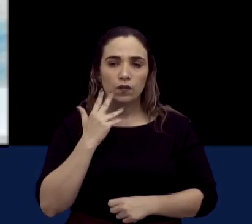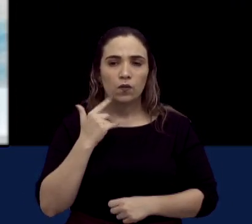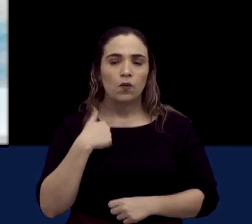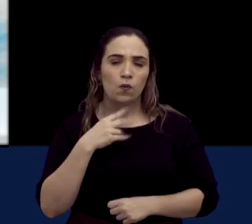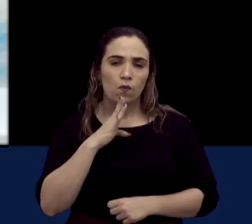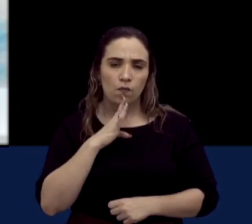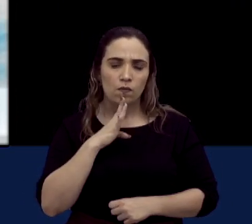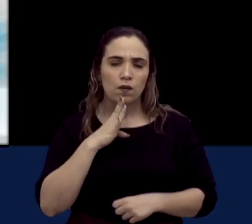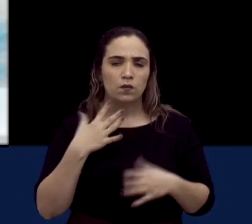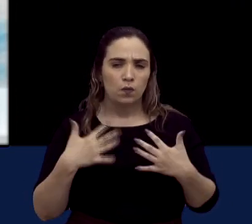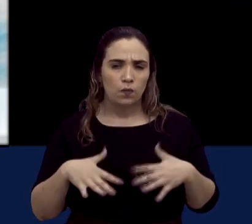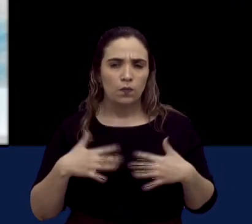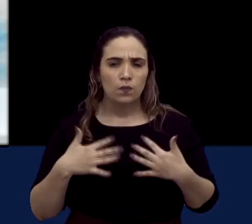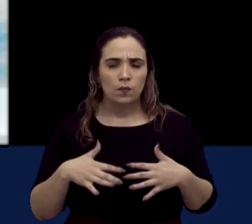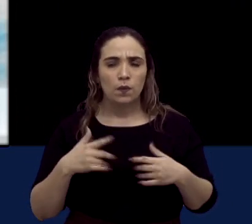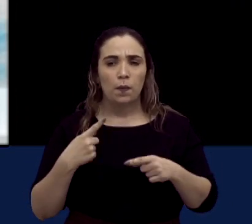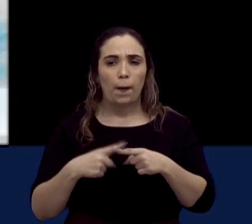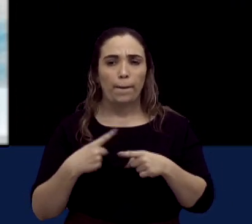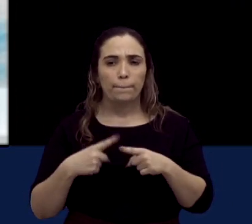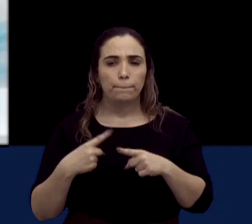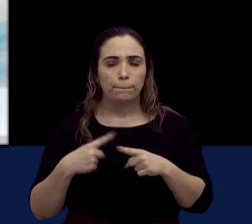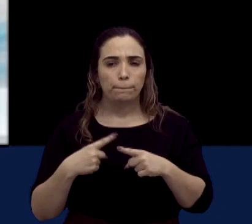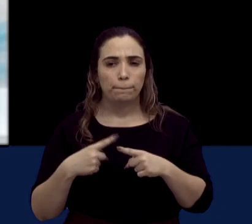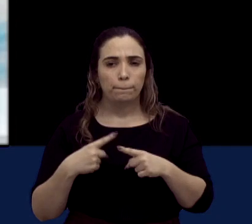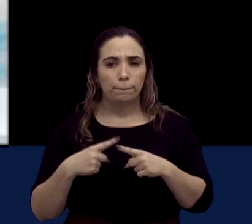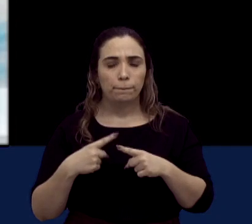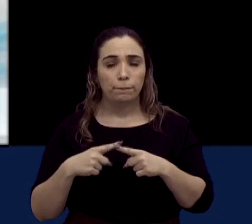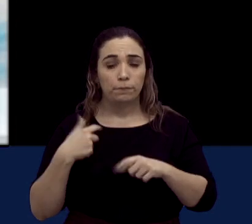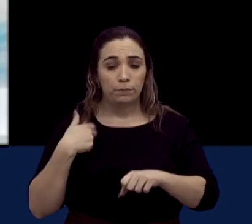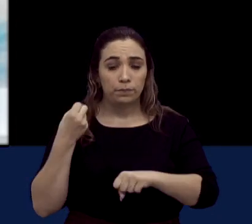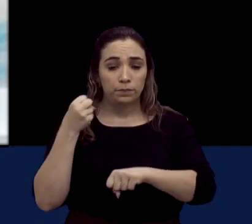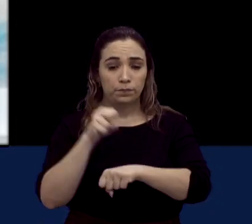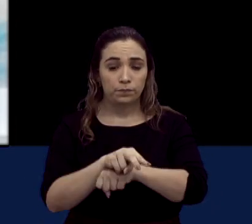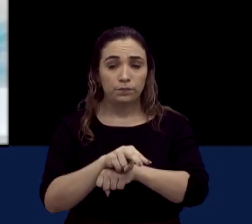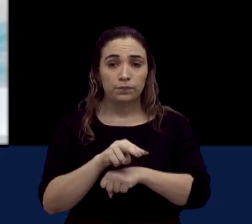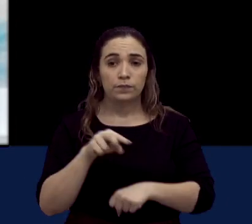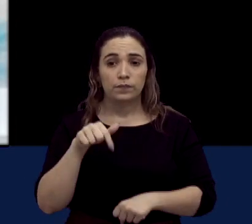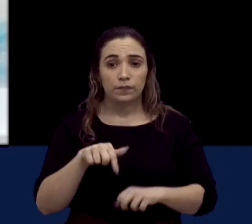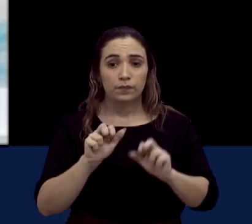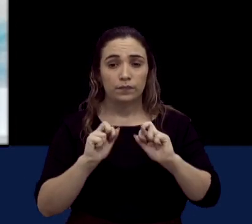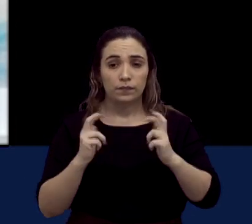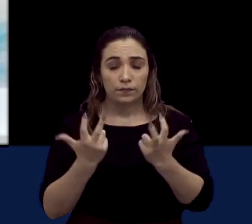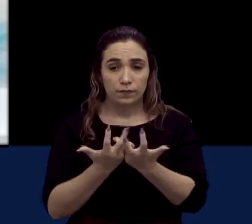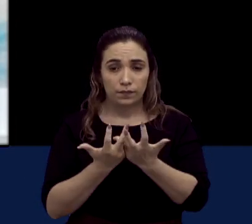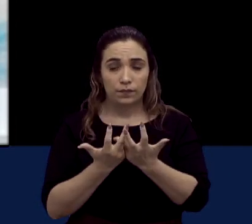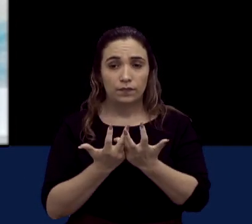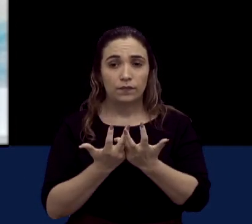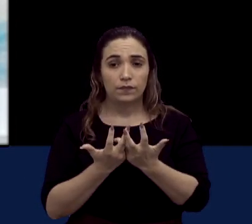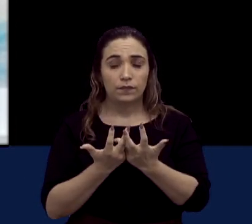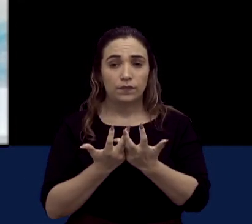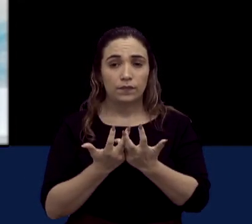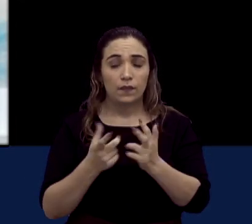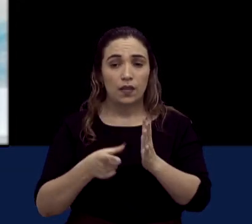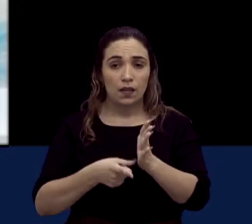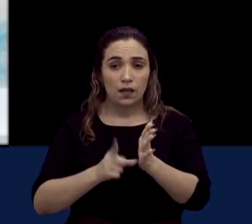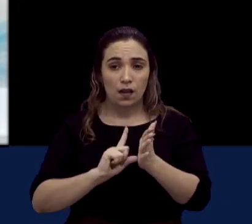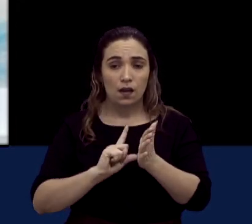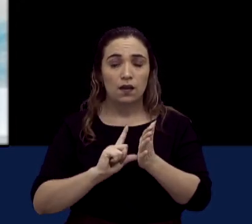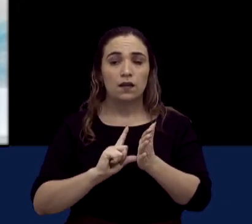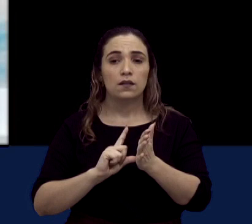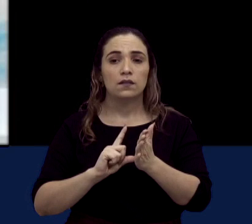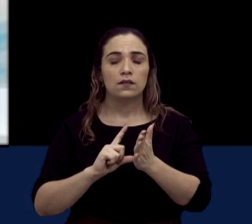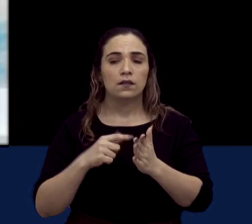conheço bem, até porque até entrar aqui em janeiro de 2013 a 2021,